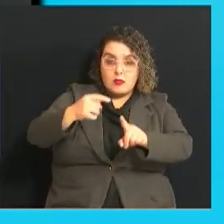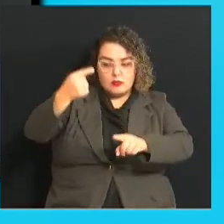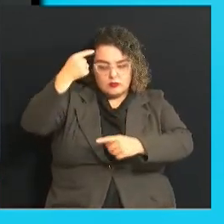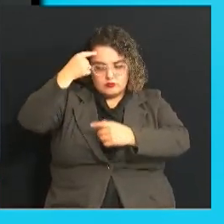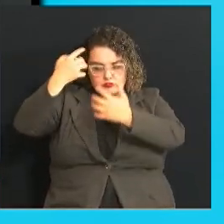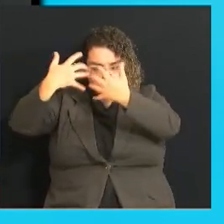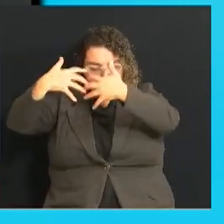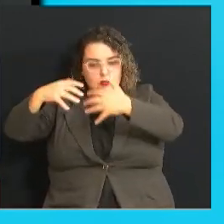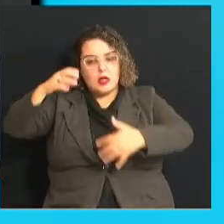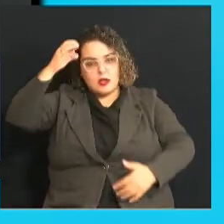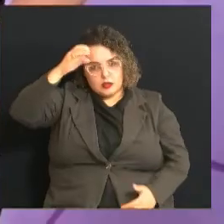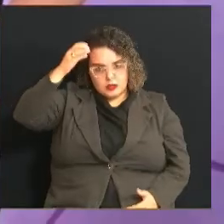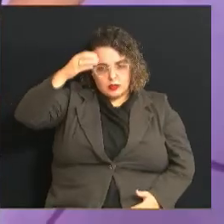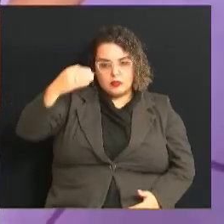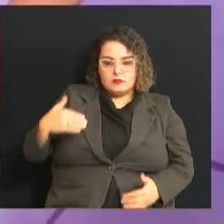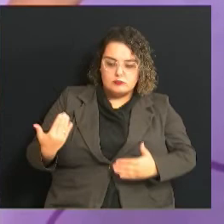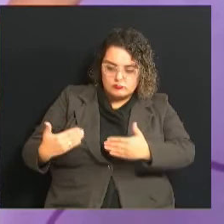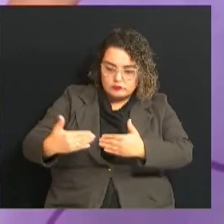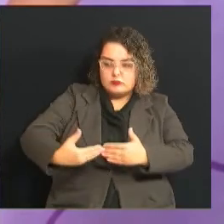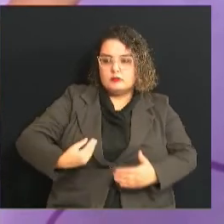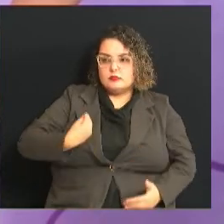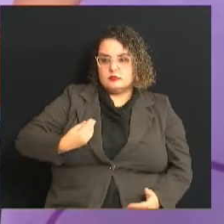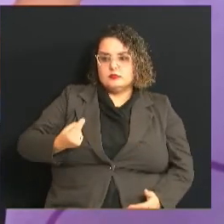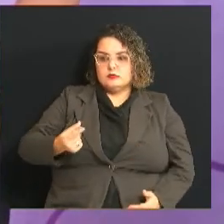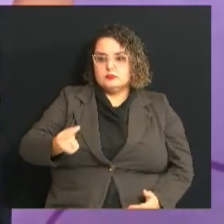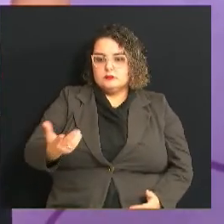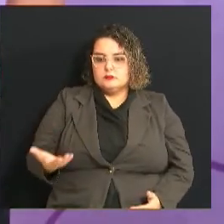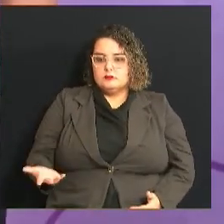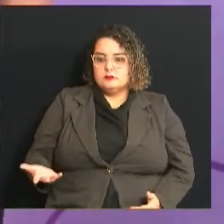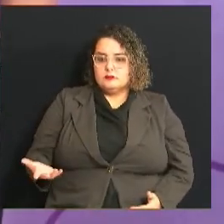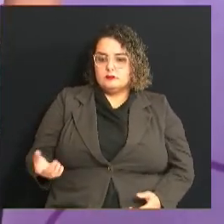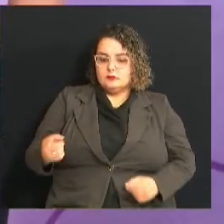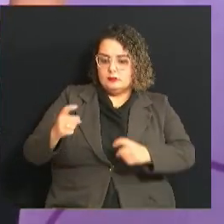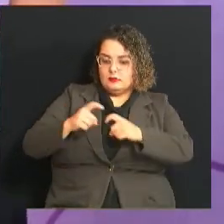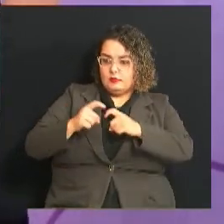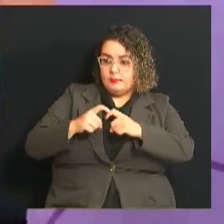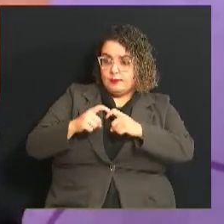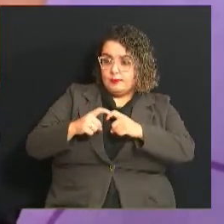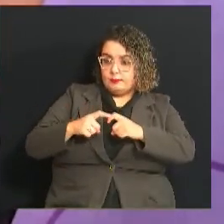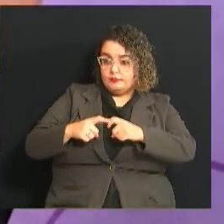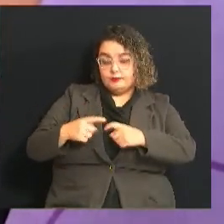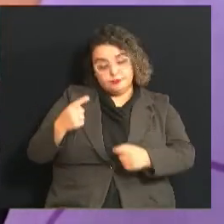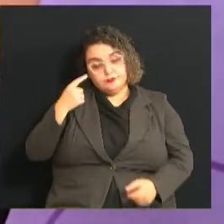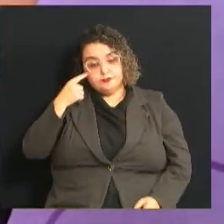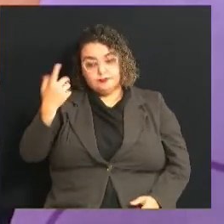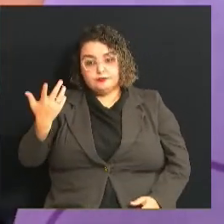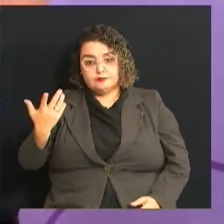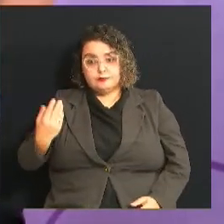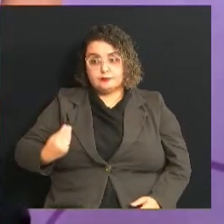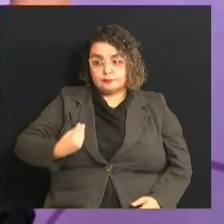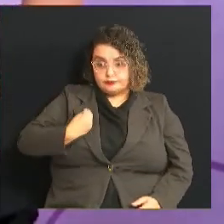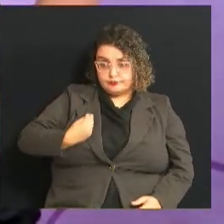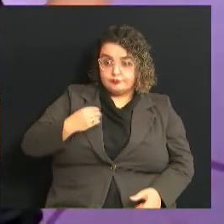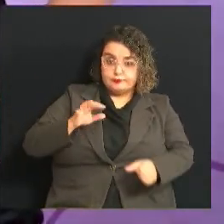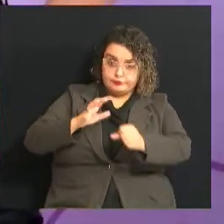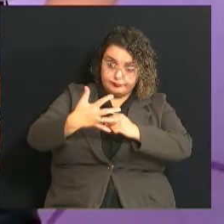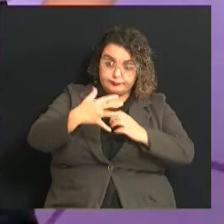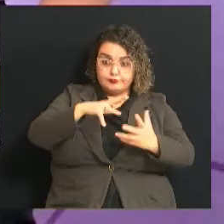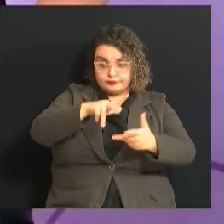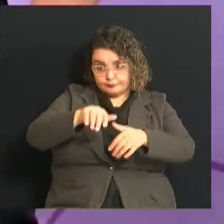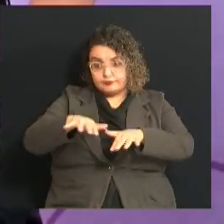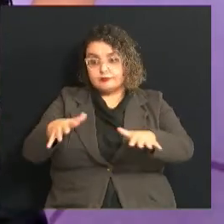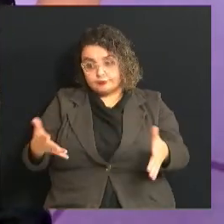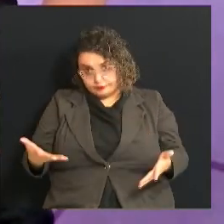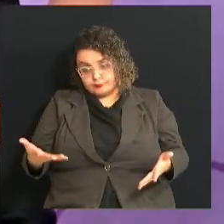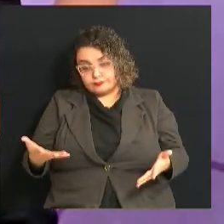cognição ao longo da vida. E doutora, agora uma pergunta que me surgiu. A gente ainda vive aí no meio de uma pandemia de